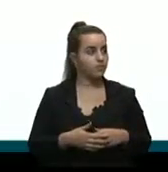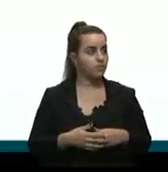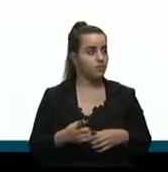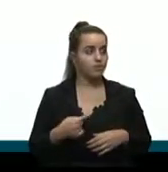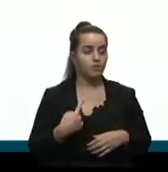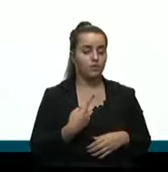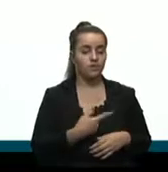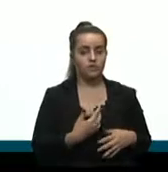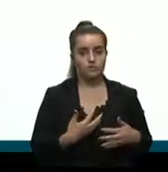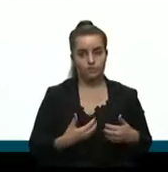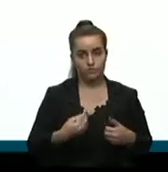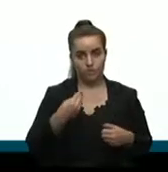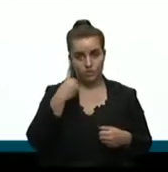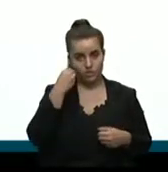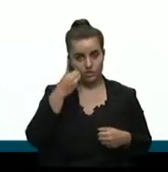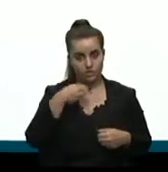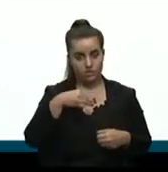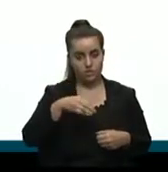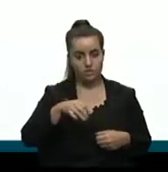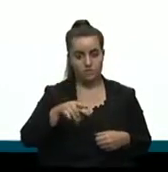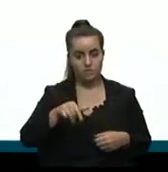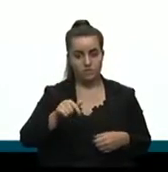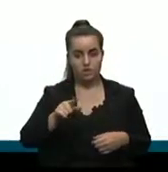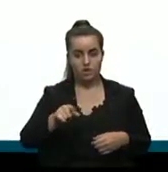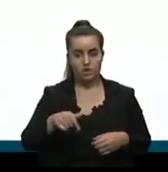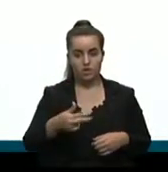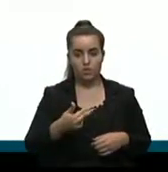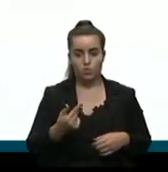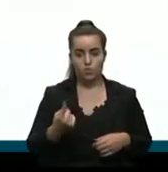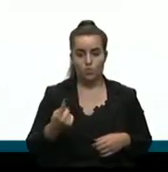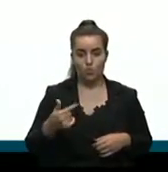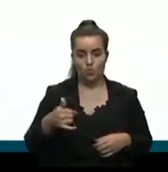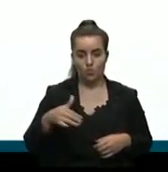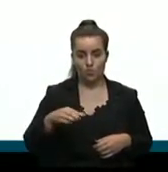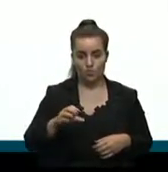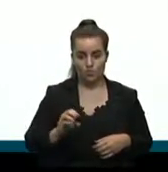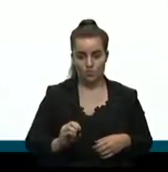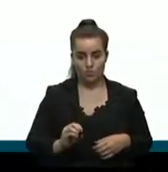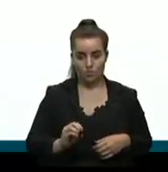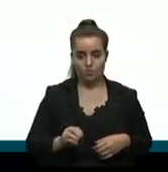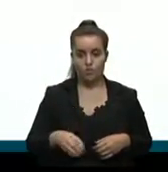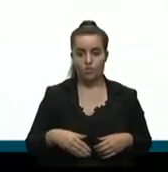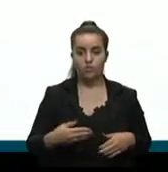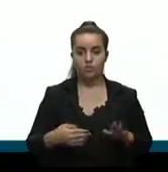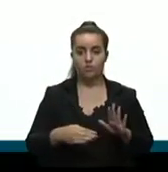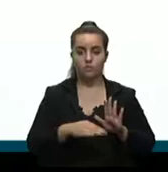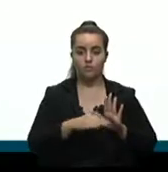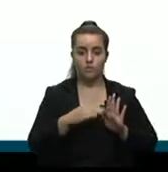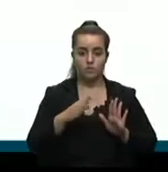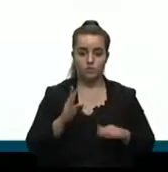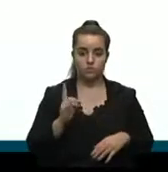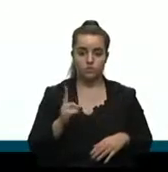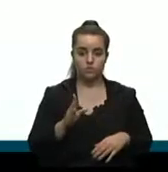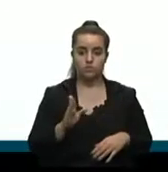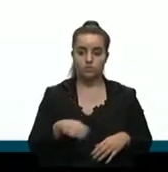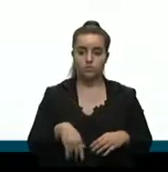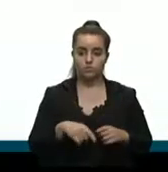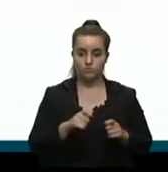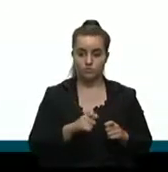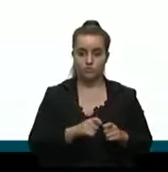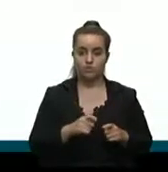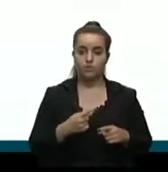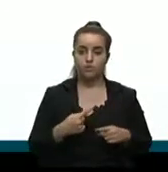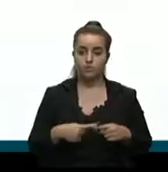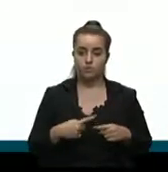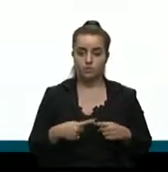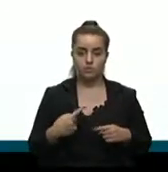Nós vamos testar, então, a média sendo igual a 170. O passo 1, ele já foi realizado. Por